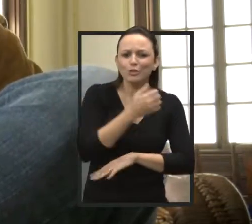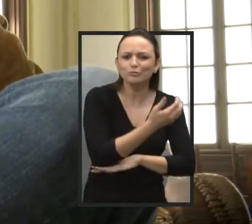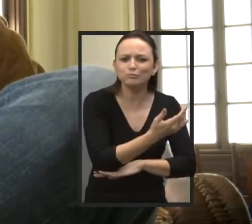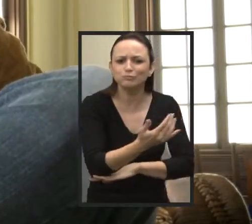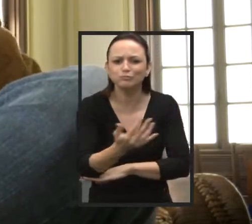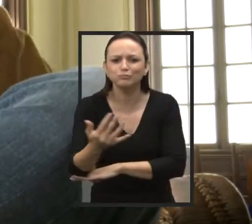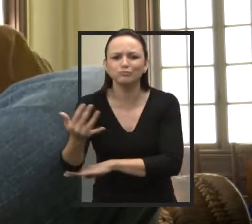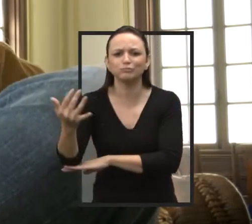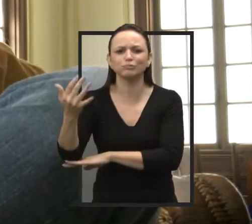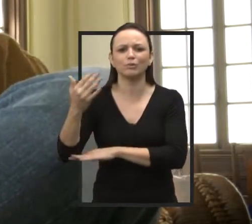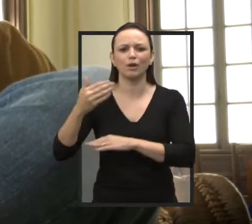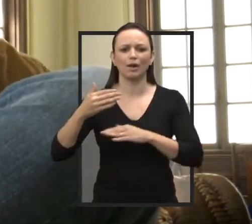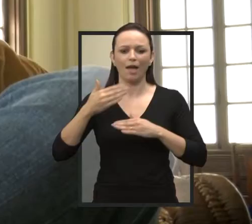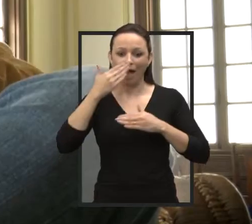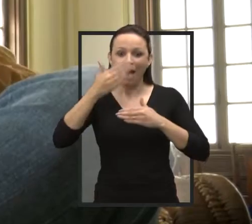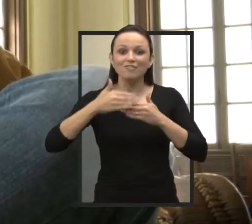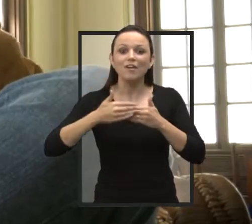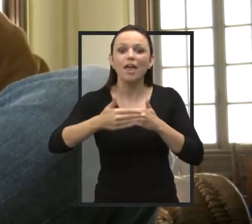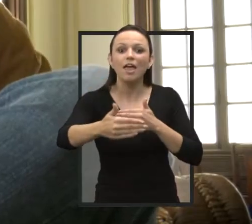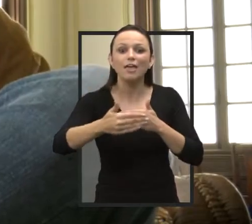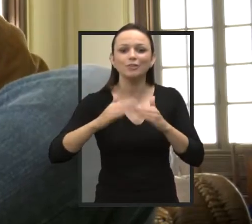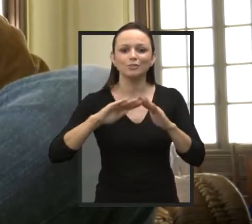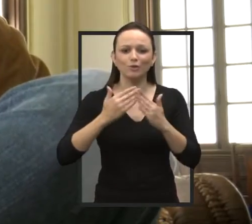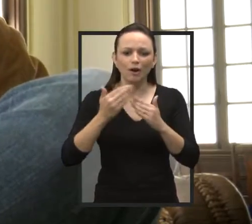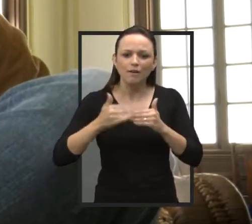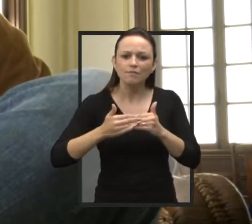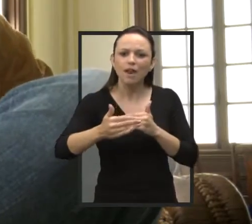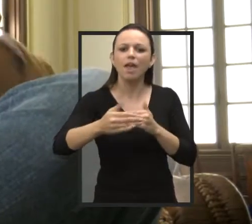jardins, o distanciamento da frente da escola,